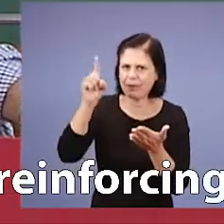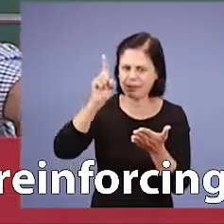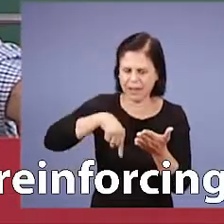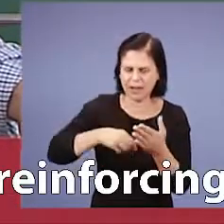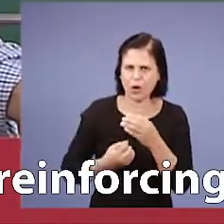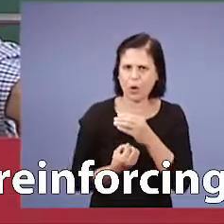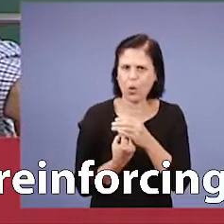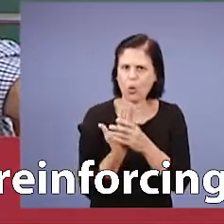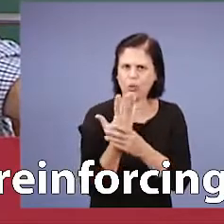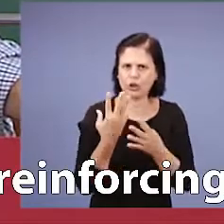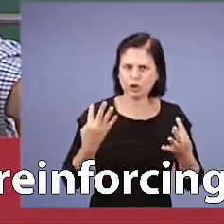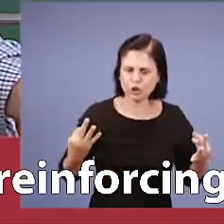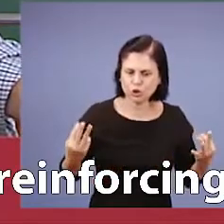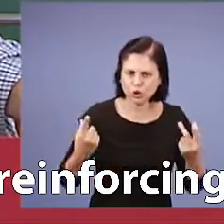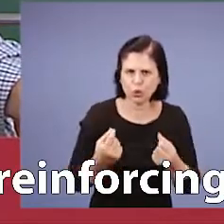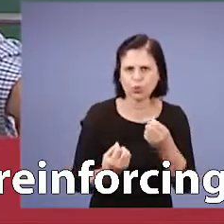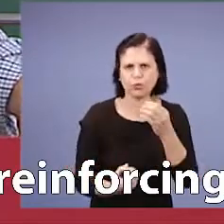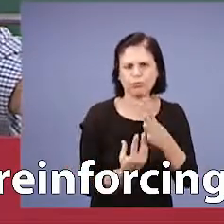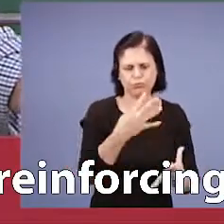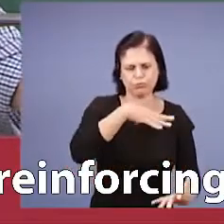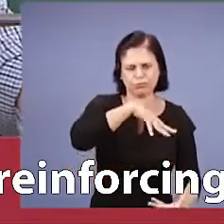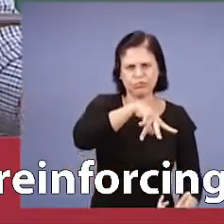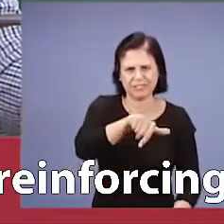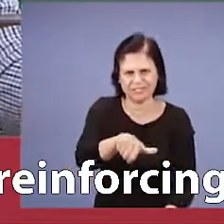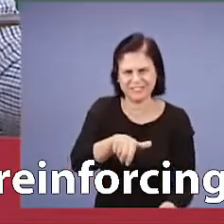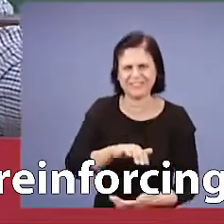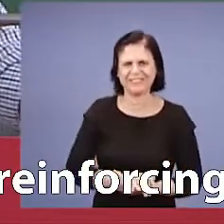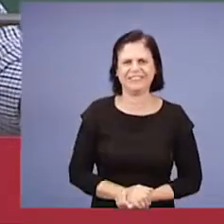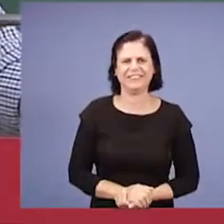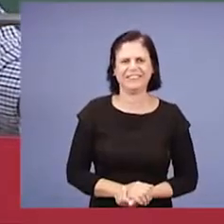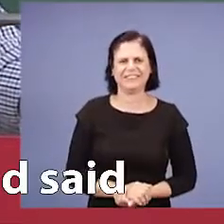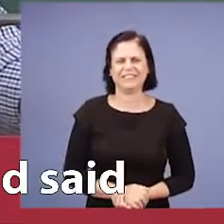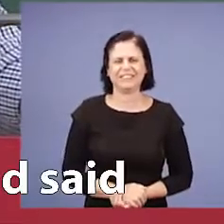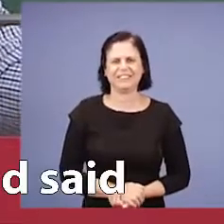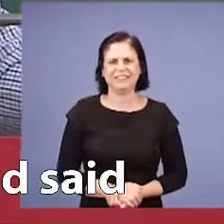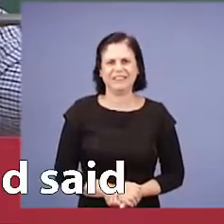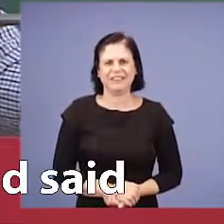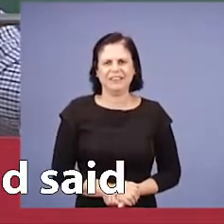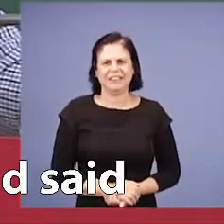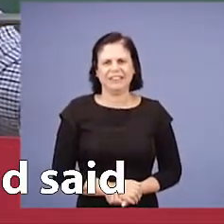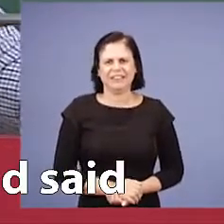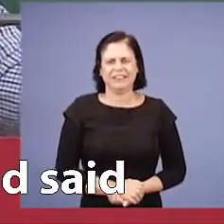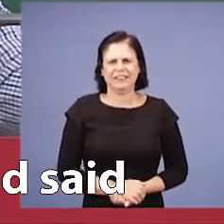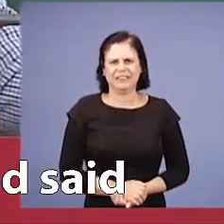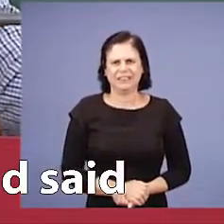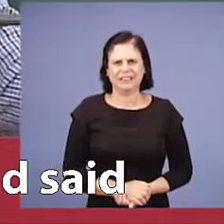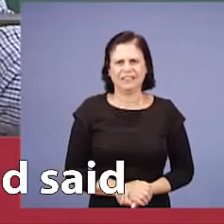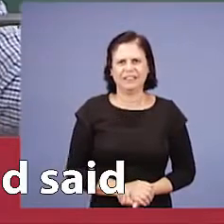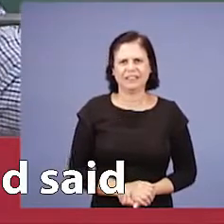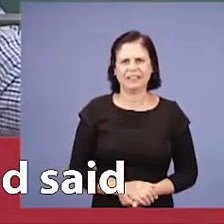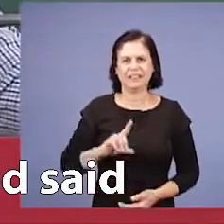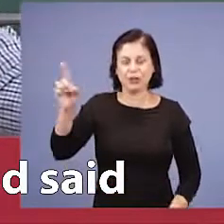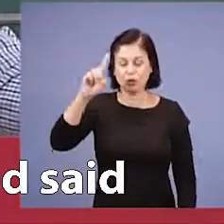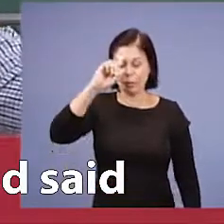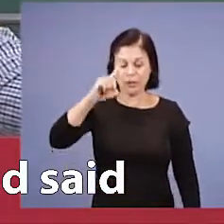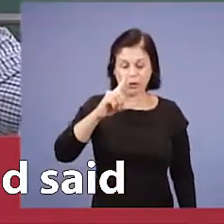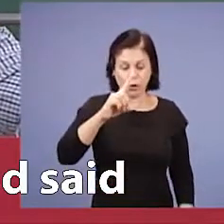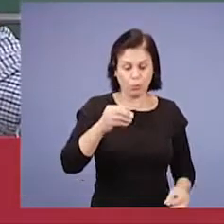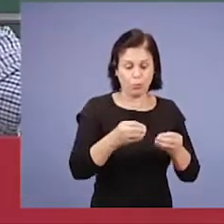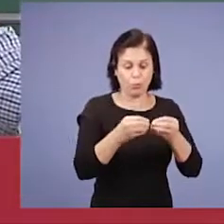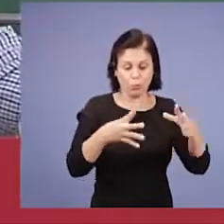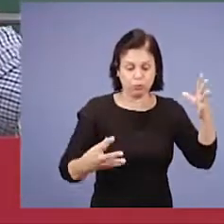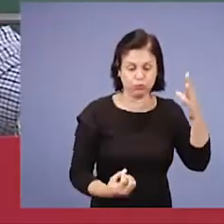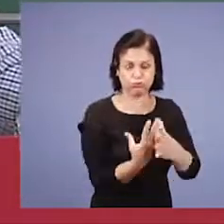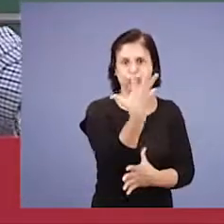a toda criança sair falou que foi feito e disse